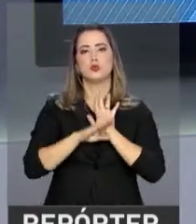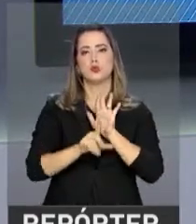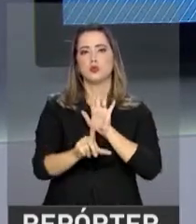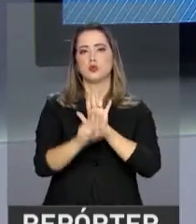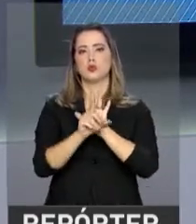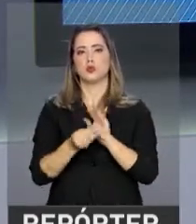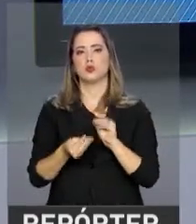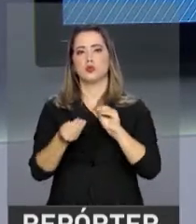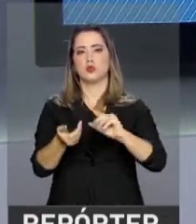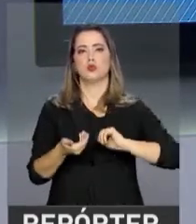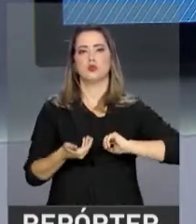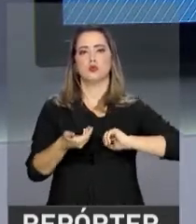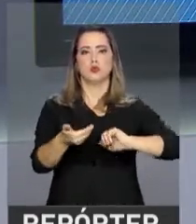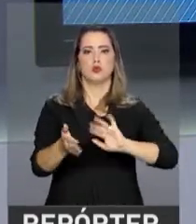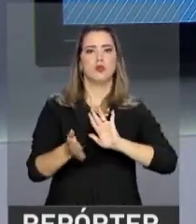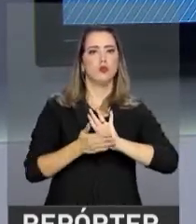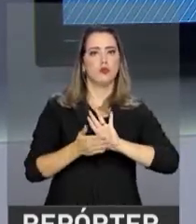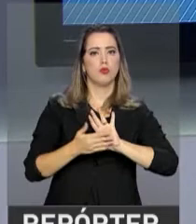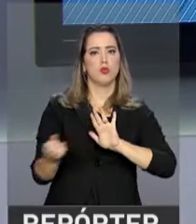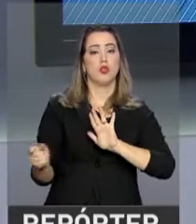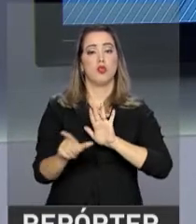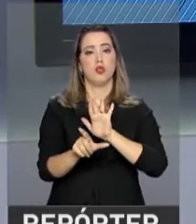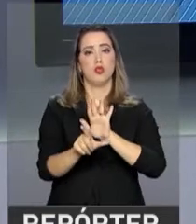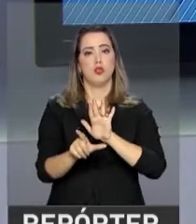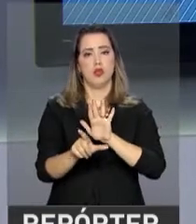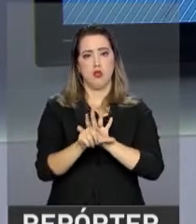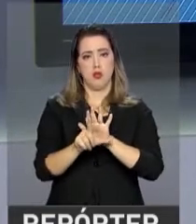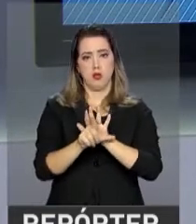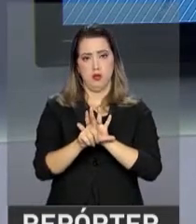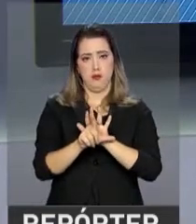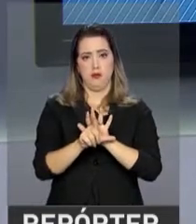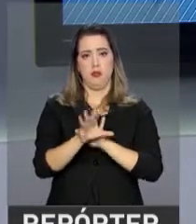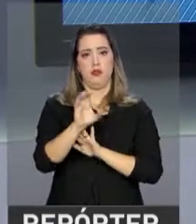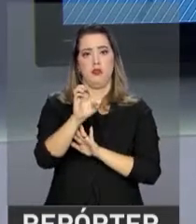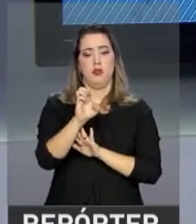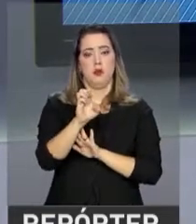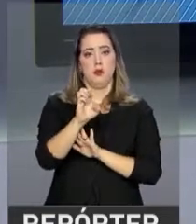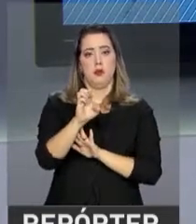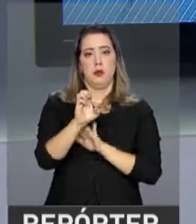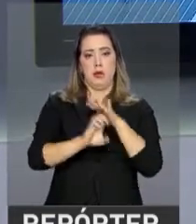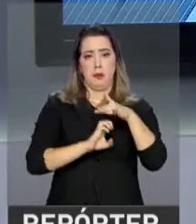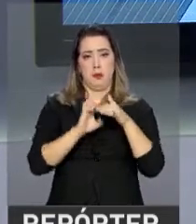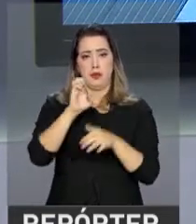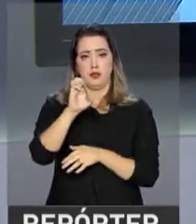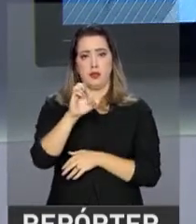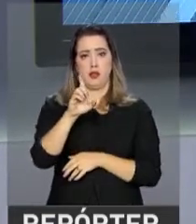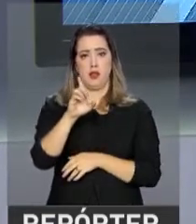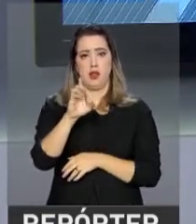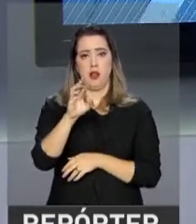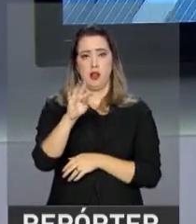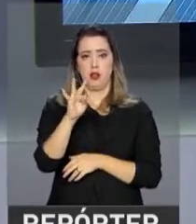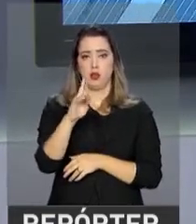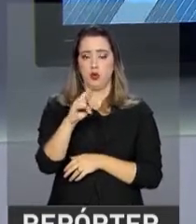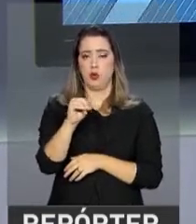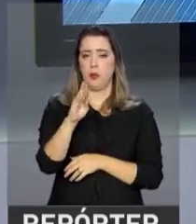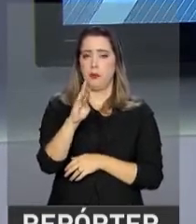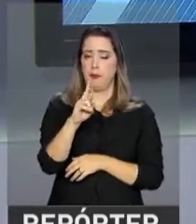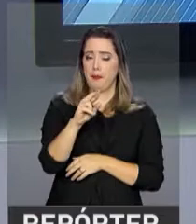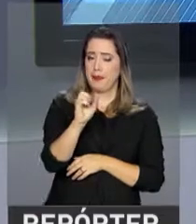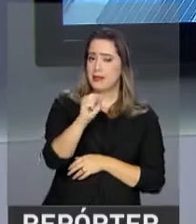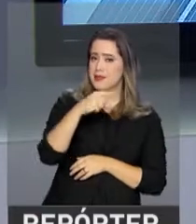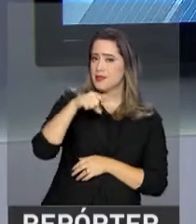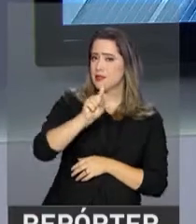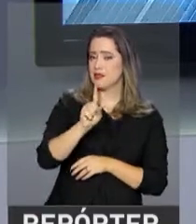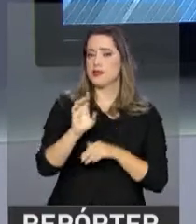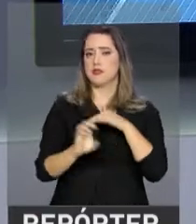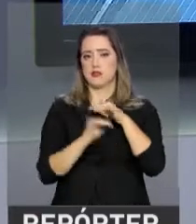será enviado ao Congresso Nacional propondo a modernização da Eletrobras. A proposta, que está sendo submetida ao Legislativo, defende